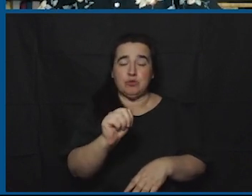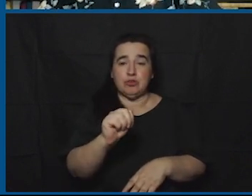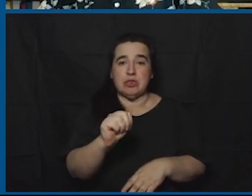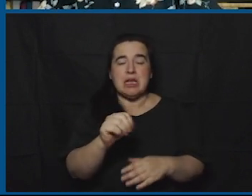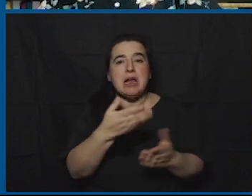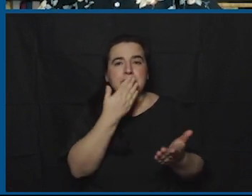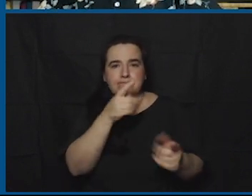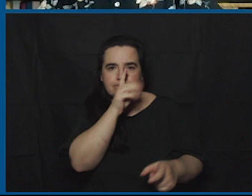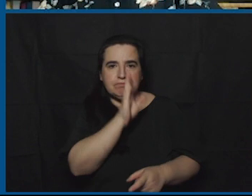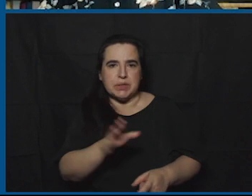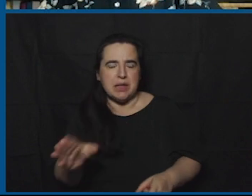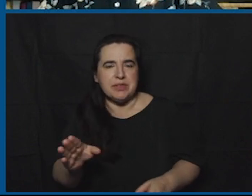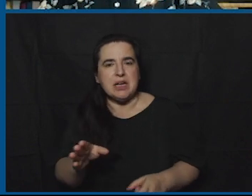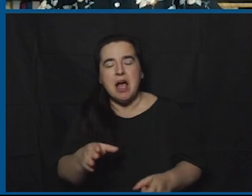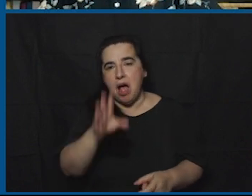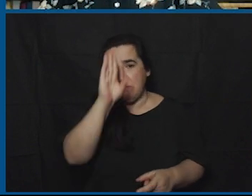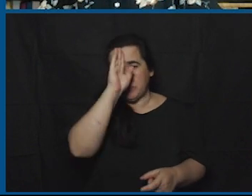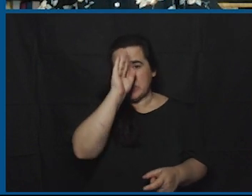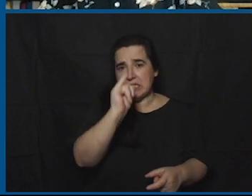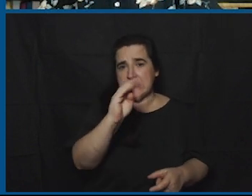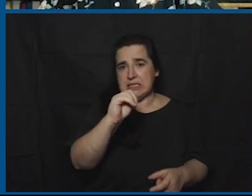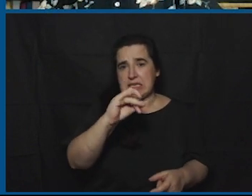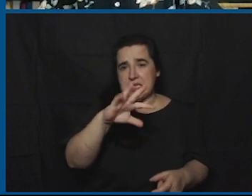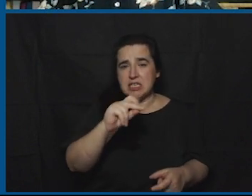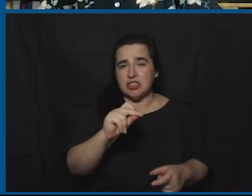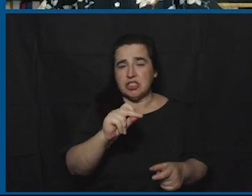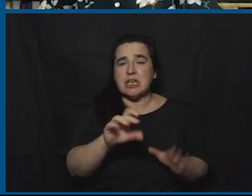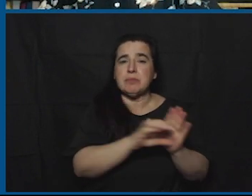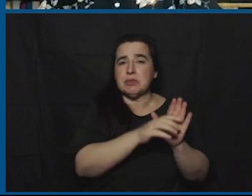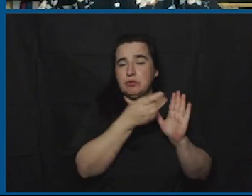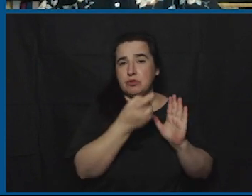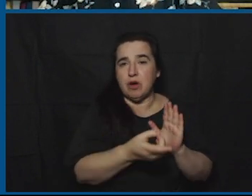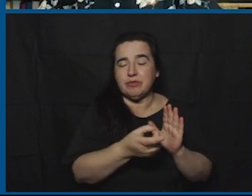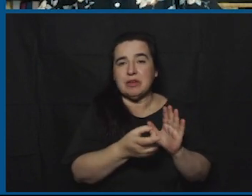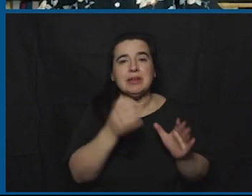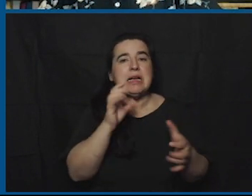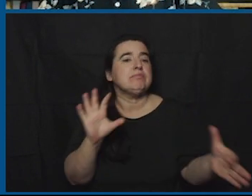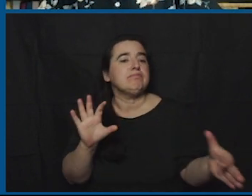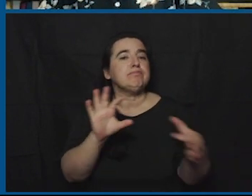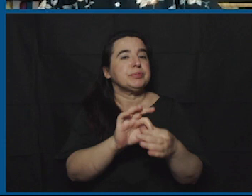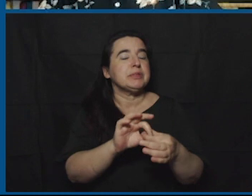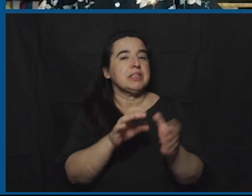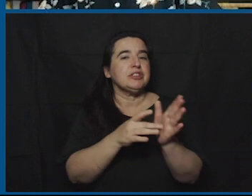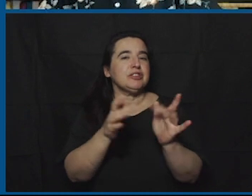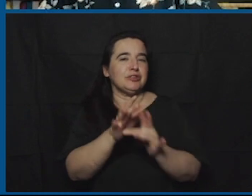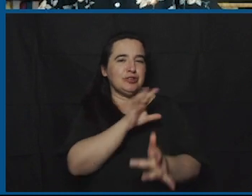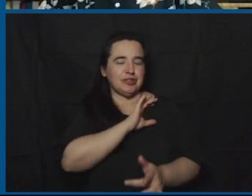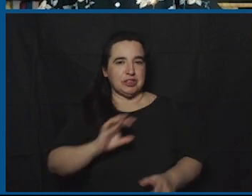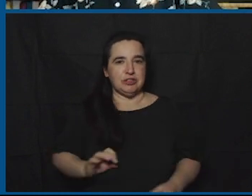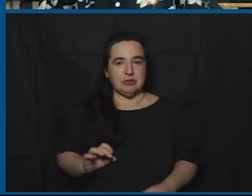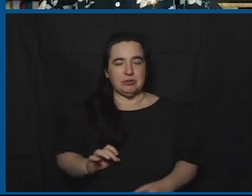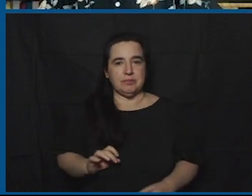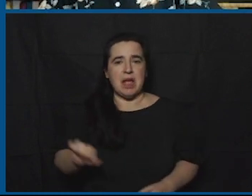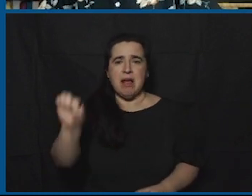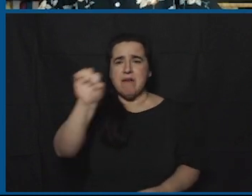profecia de Isaías 9 a Jesus Cristo. Quer dizer que não foi por acaso